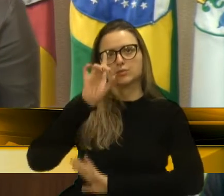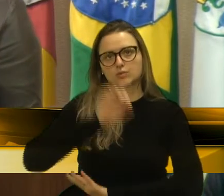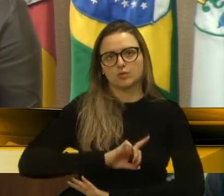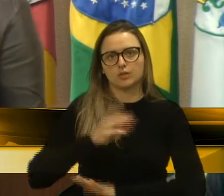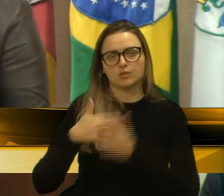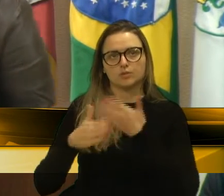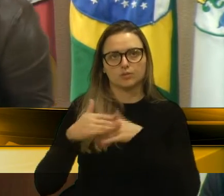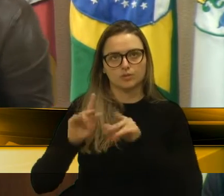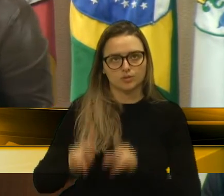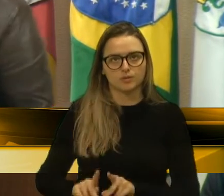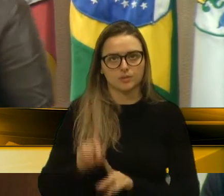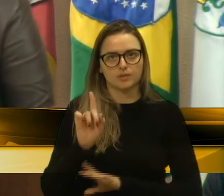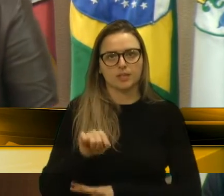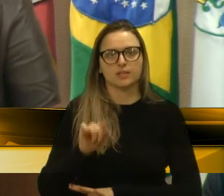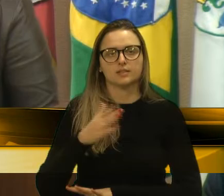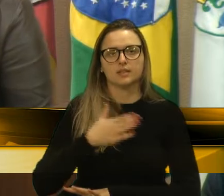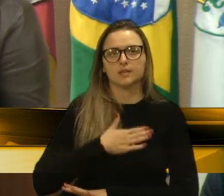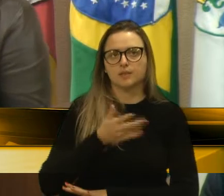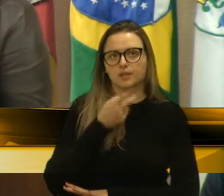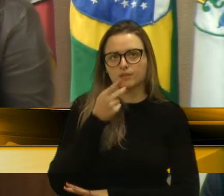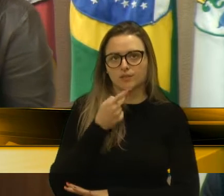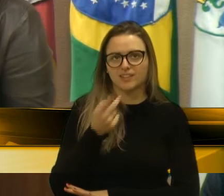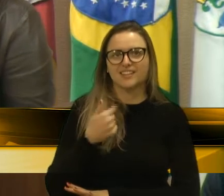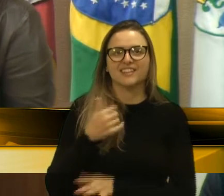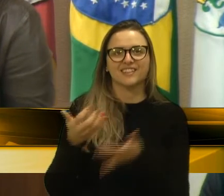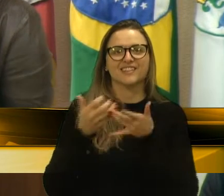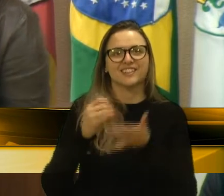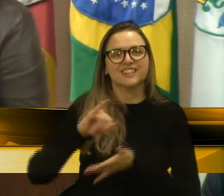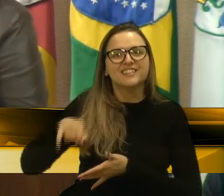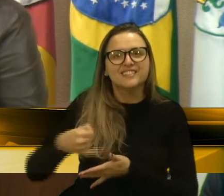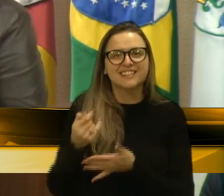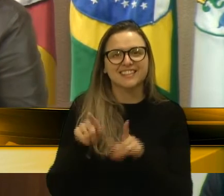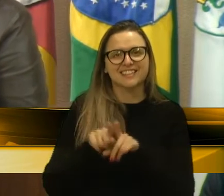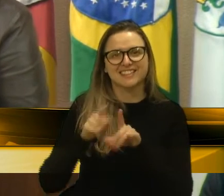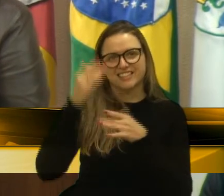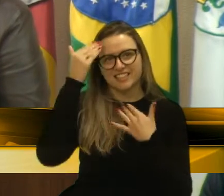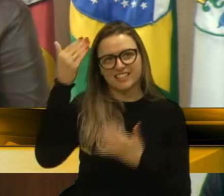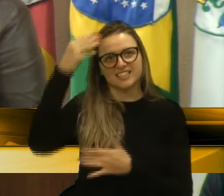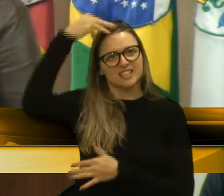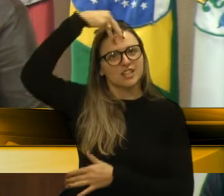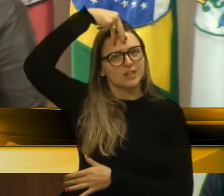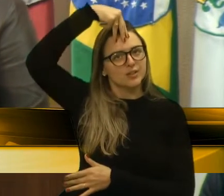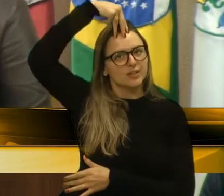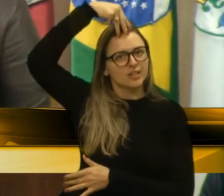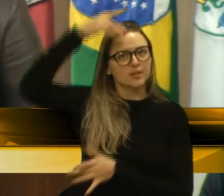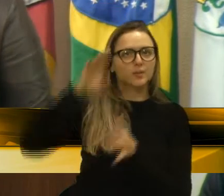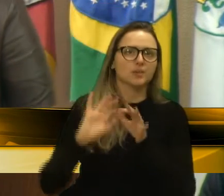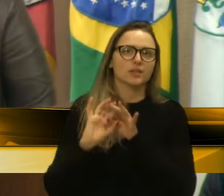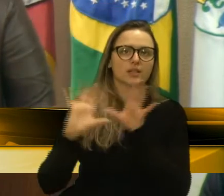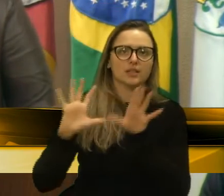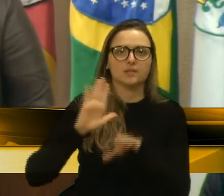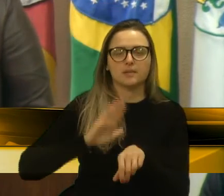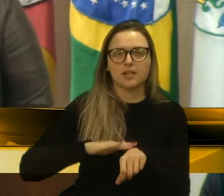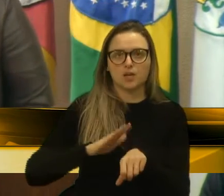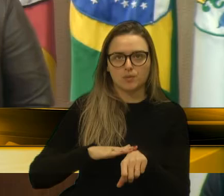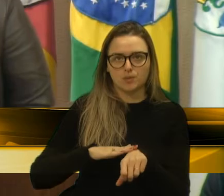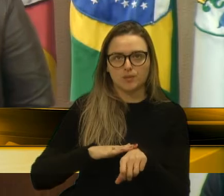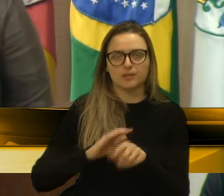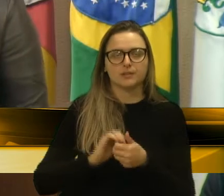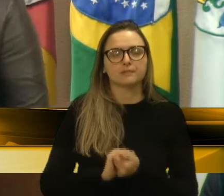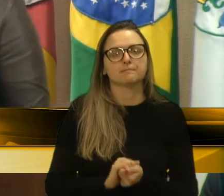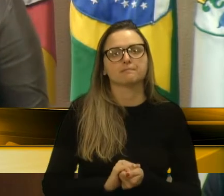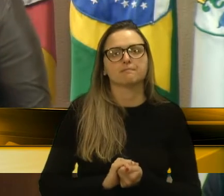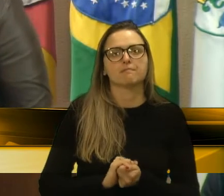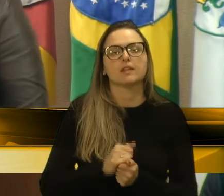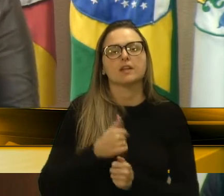Então, eram essas considerações, e queria também aproveitar e agradecer ao vereador Kiko pelo espaço disponibilizado.